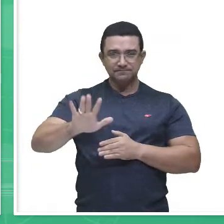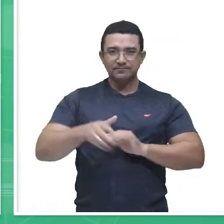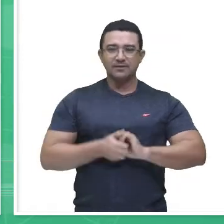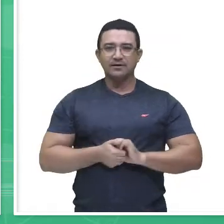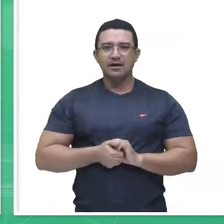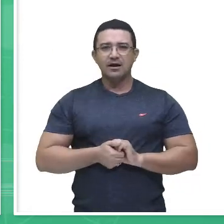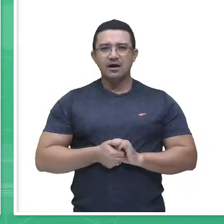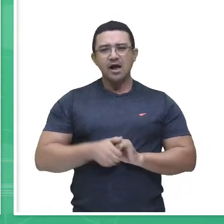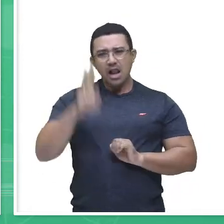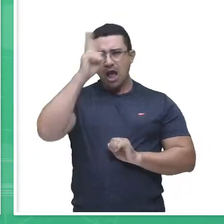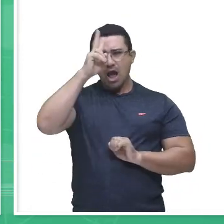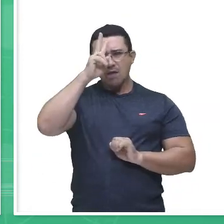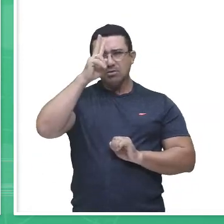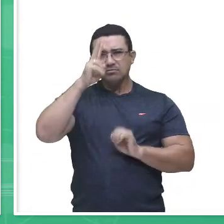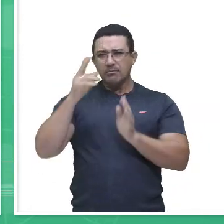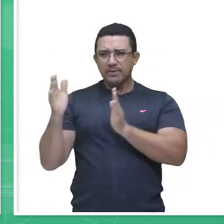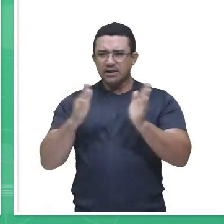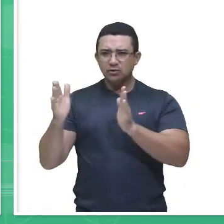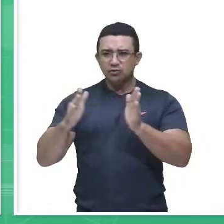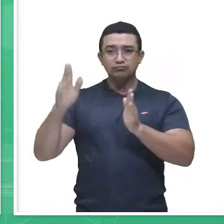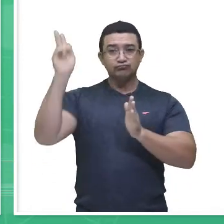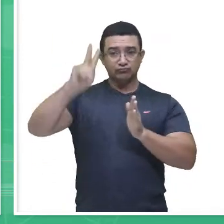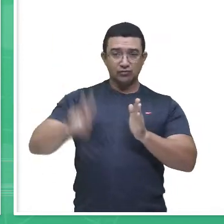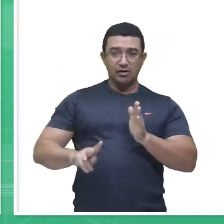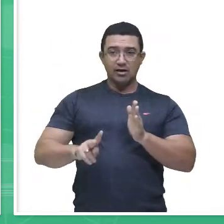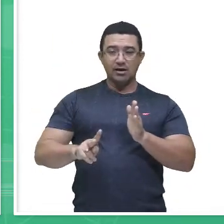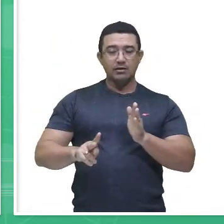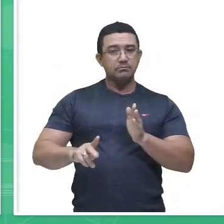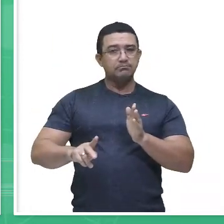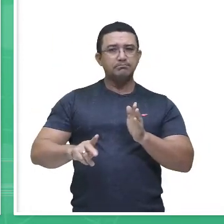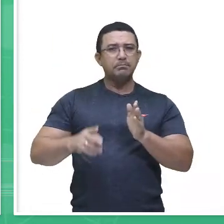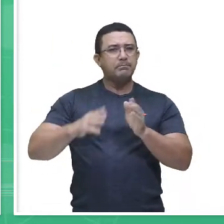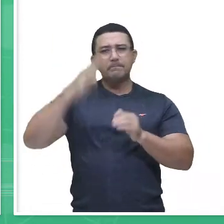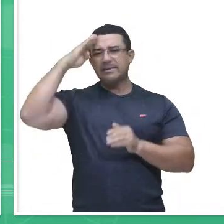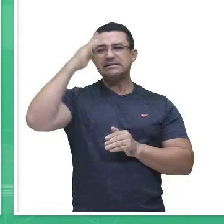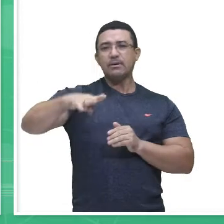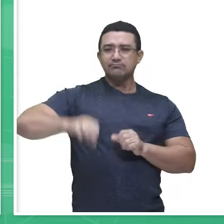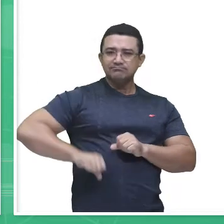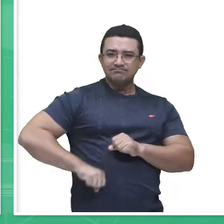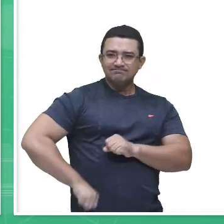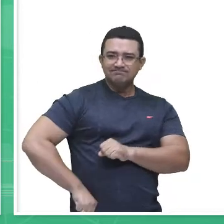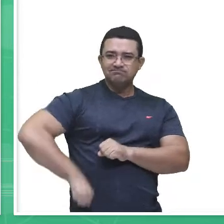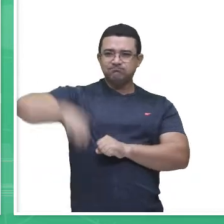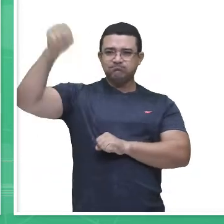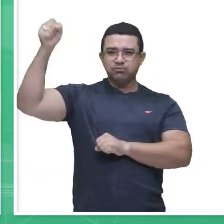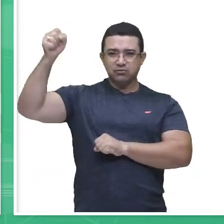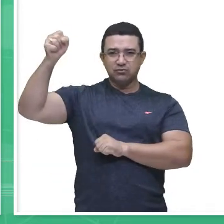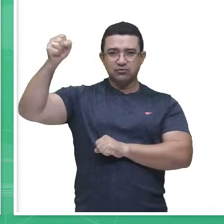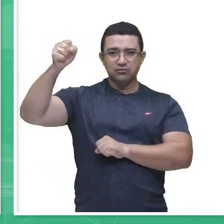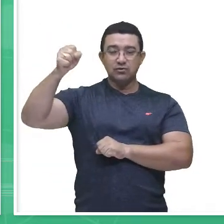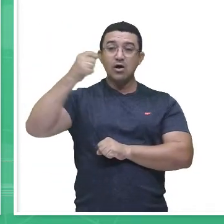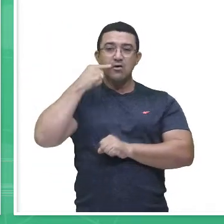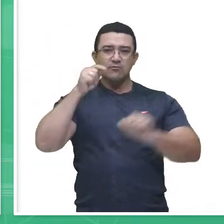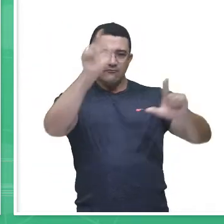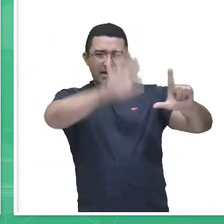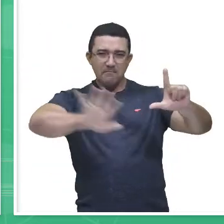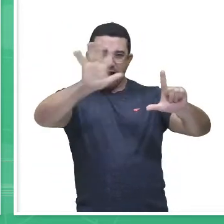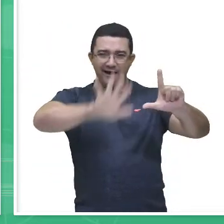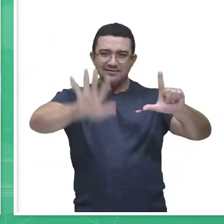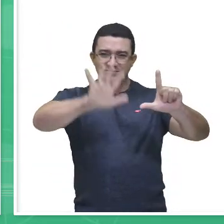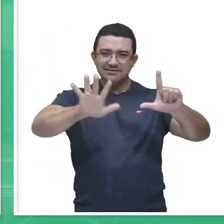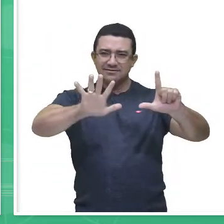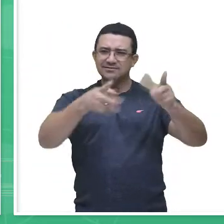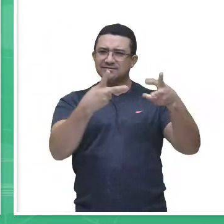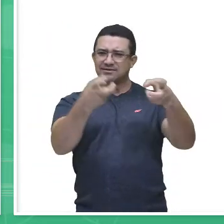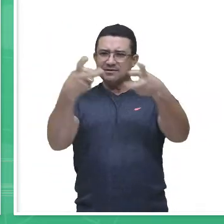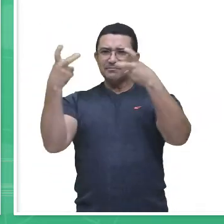do momento histórico, o principal é a independência do Brasil, como vocês podem observar aí nesta tela. Não é? E percebe